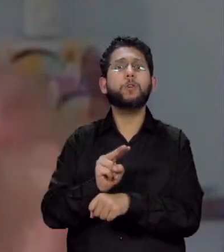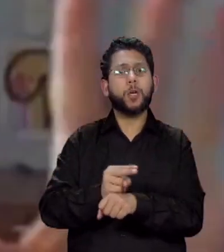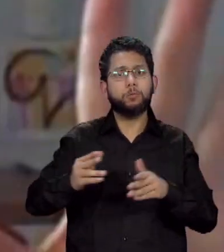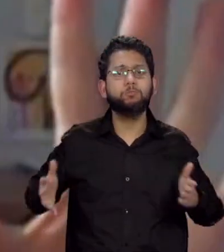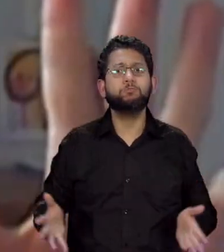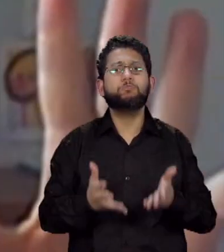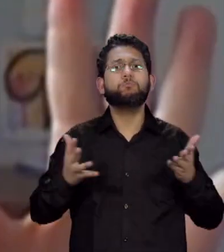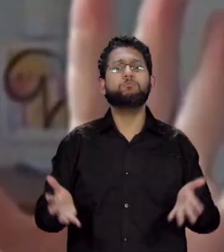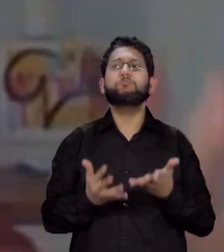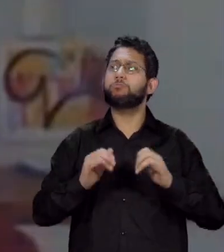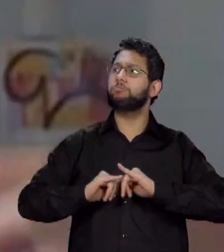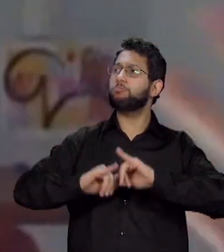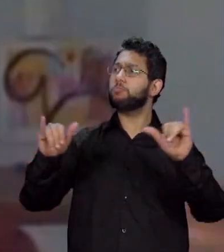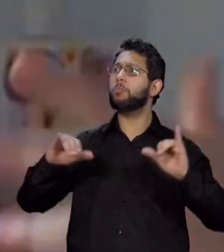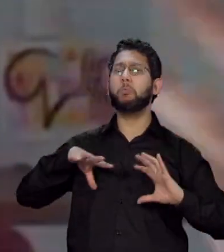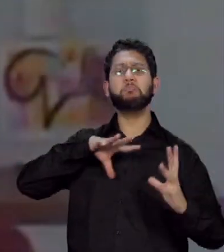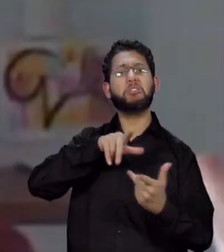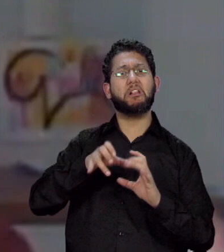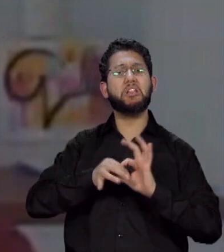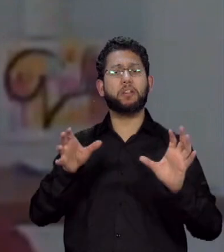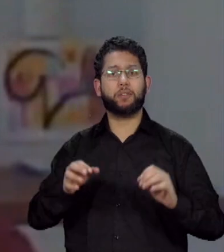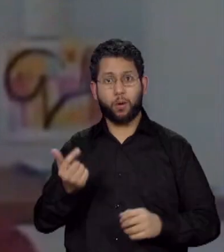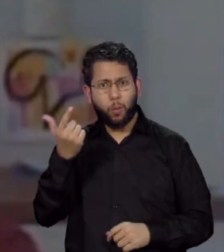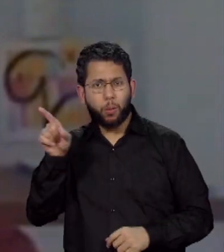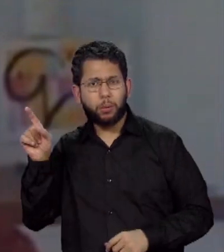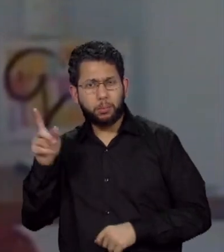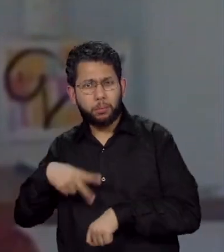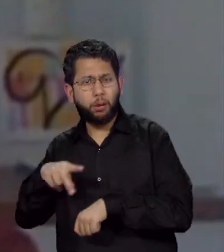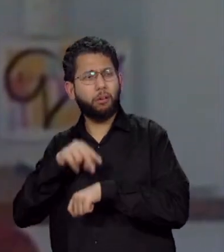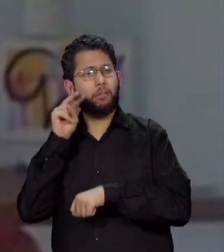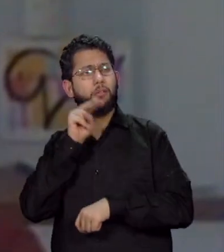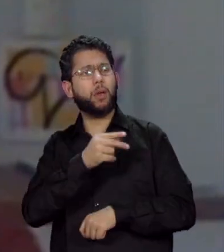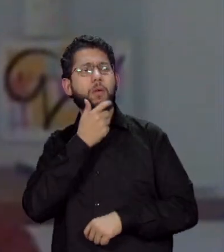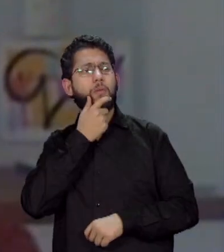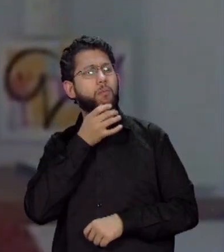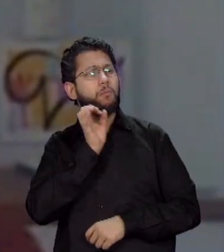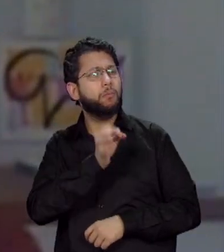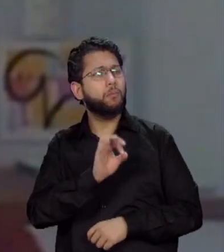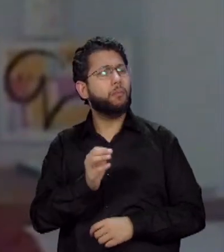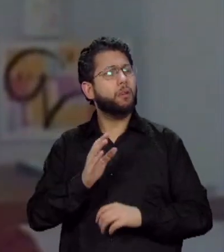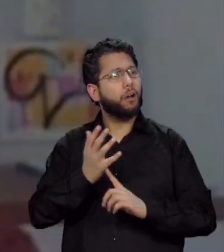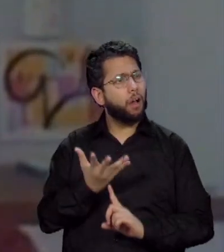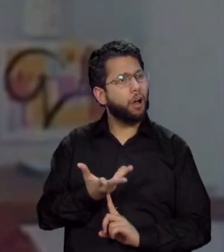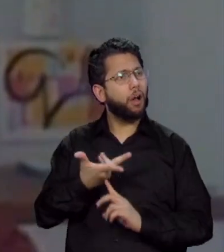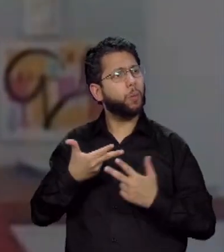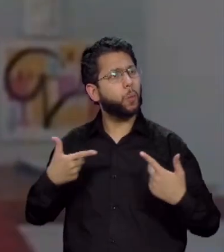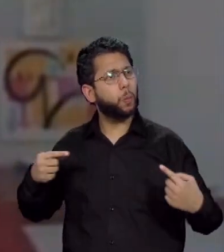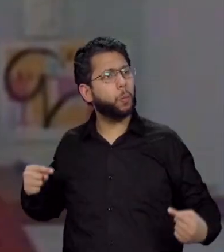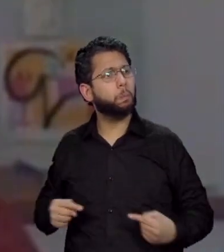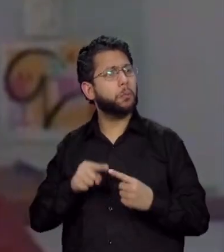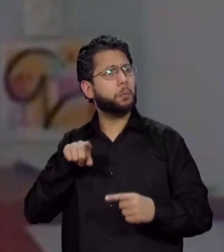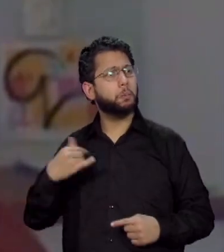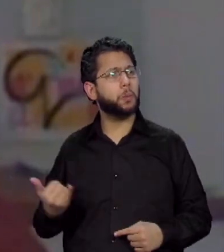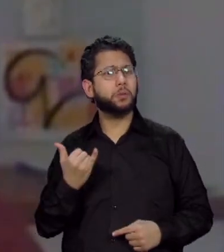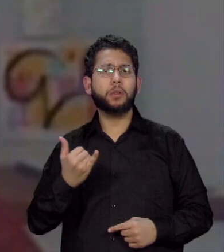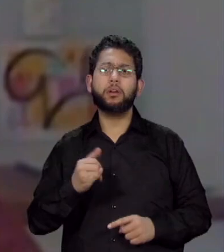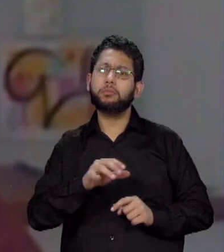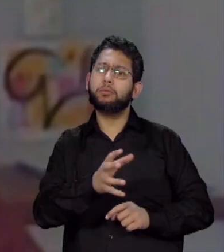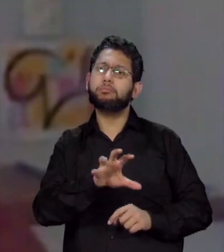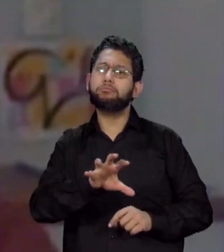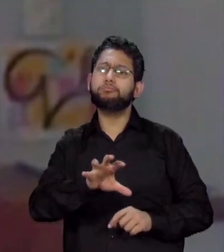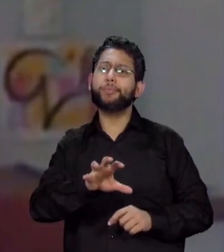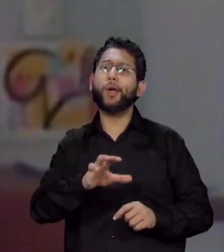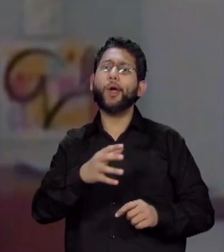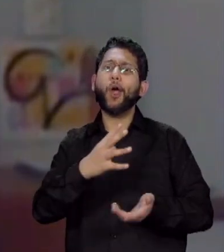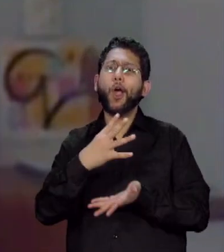consolidou e lançou para o mundo, né, outros países começaram a absorver esse discurso. E aí eu comecei